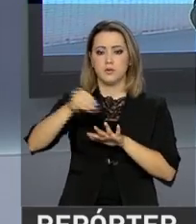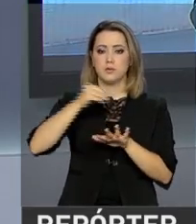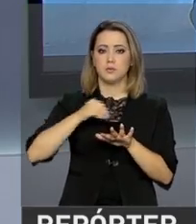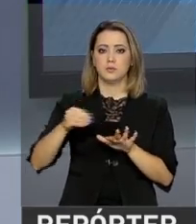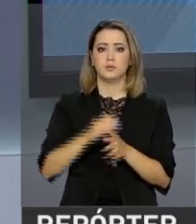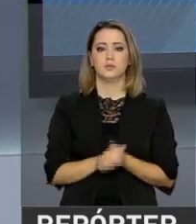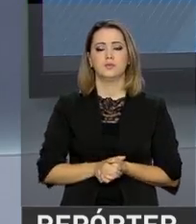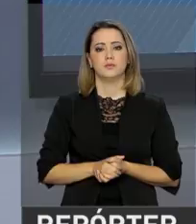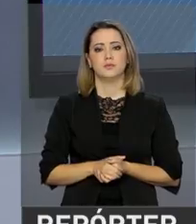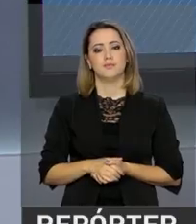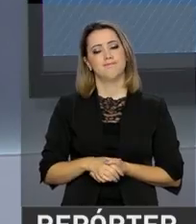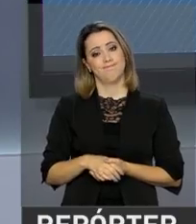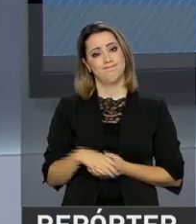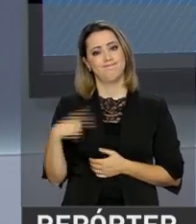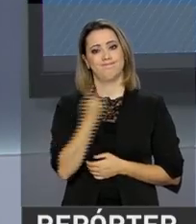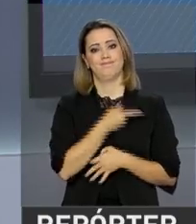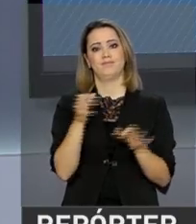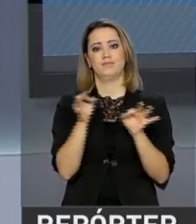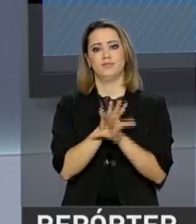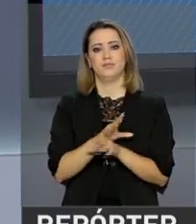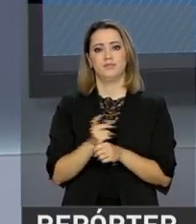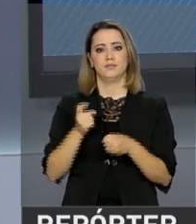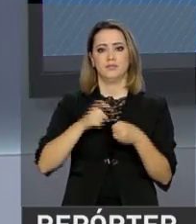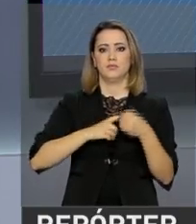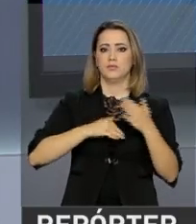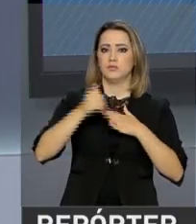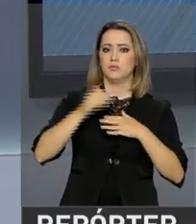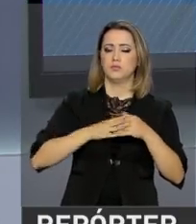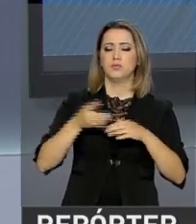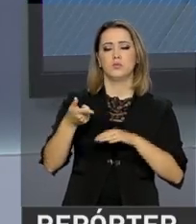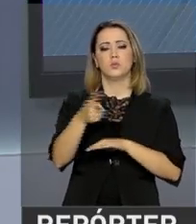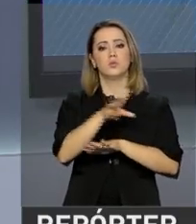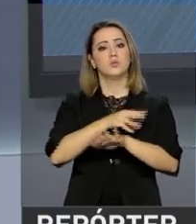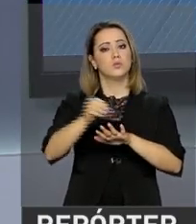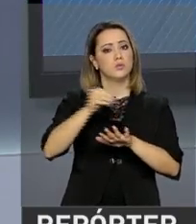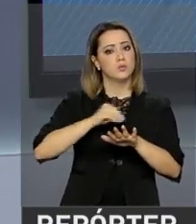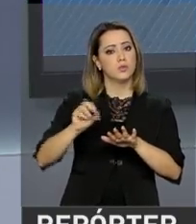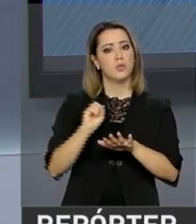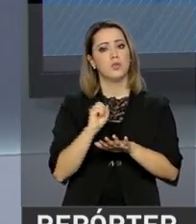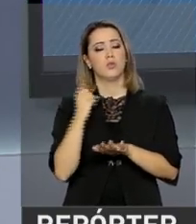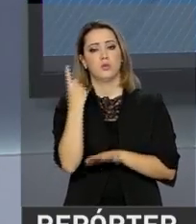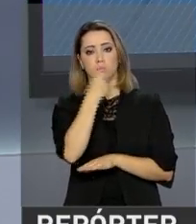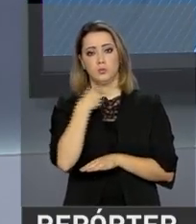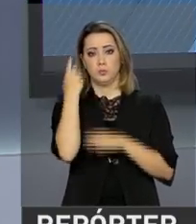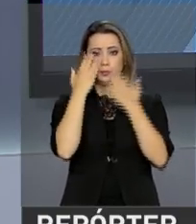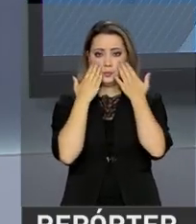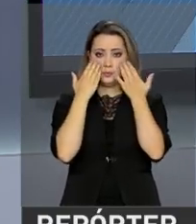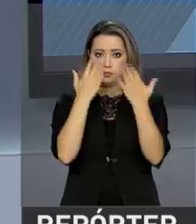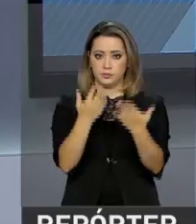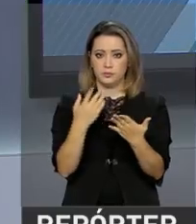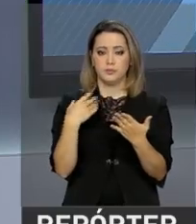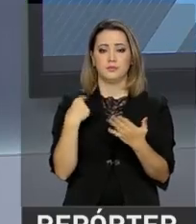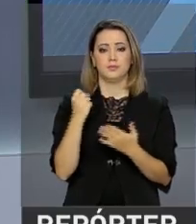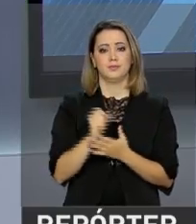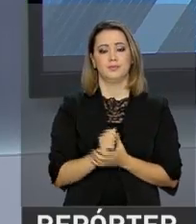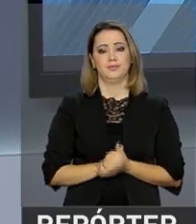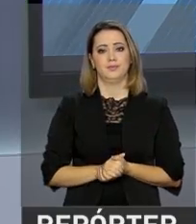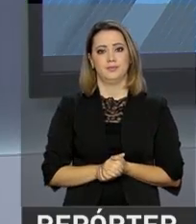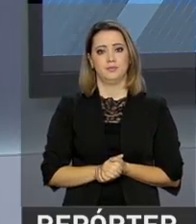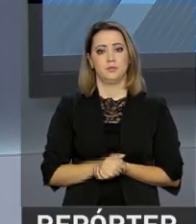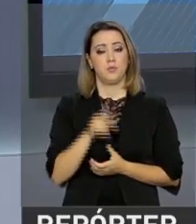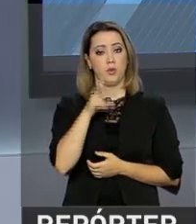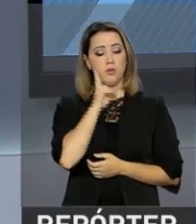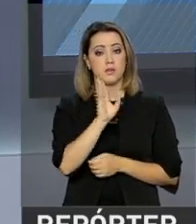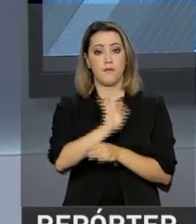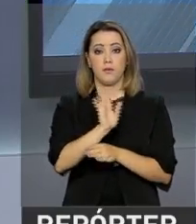informações e o Reporter NBR fica por aqui. Voltamos a qualquer momento com outras informações ou em uma hora na nossa próxima